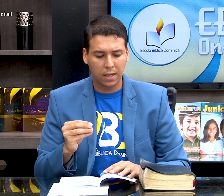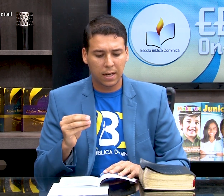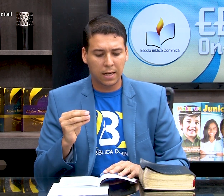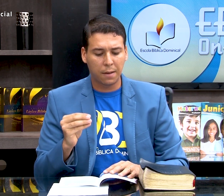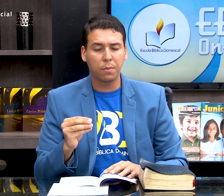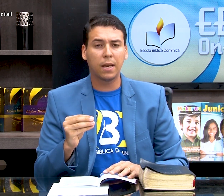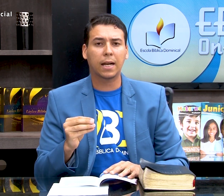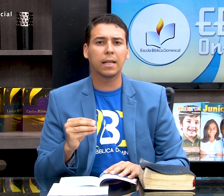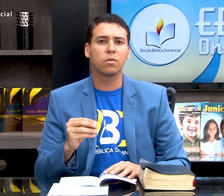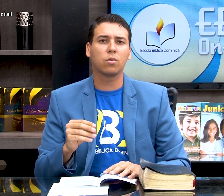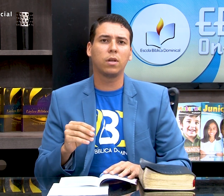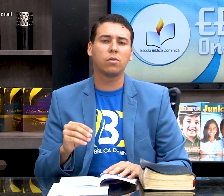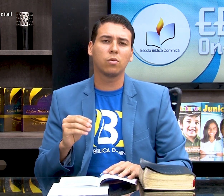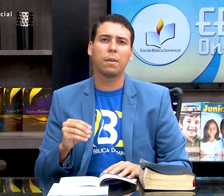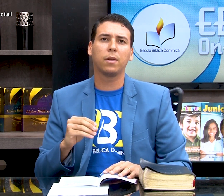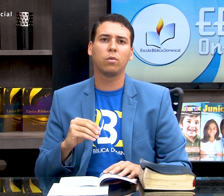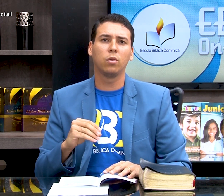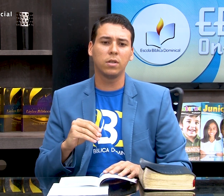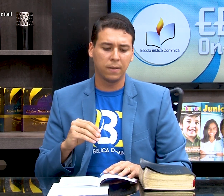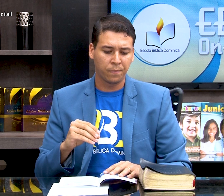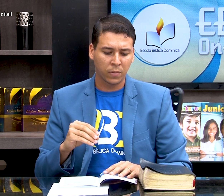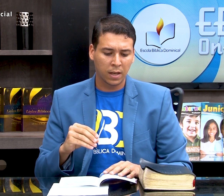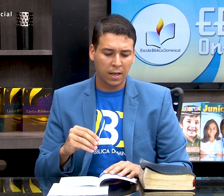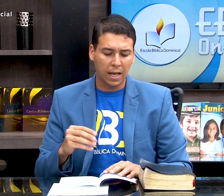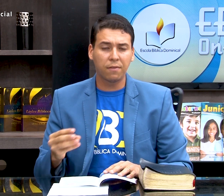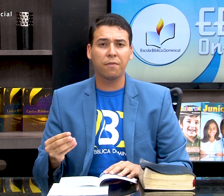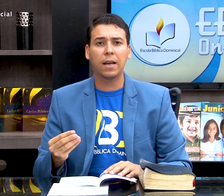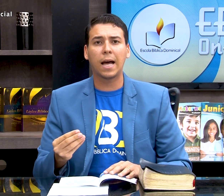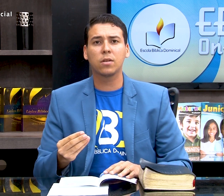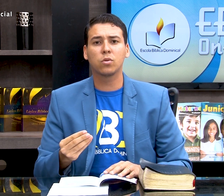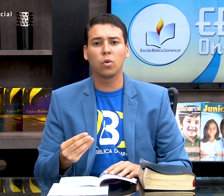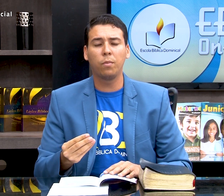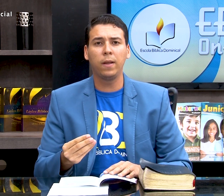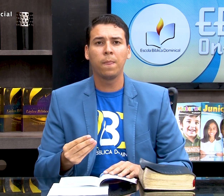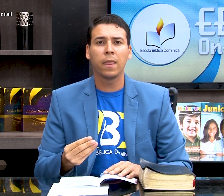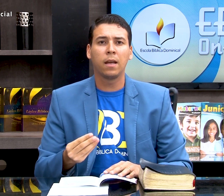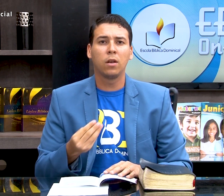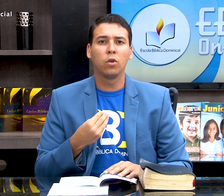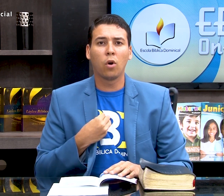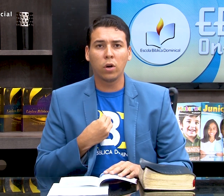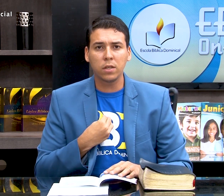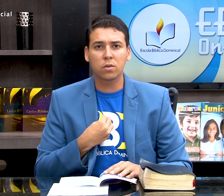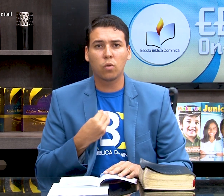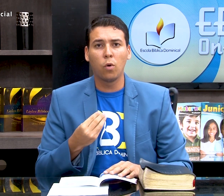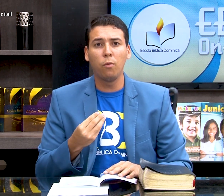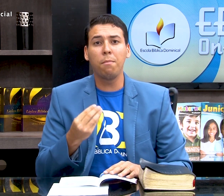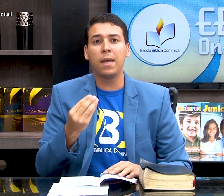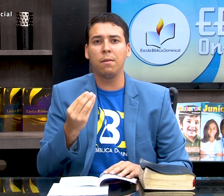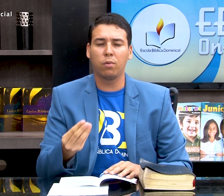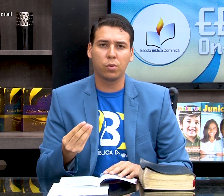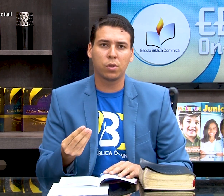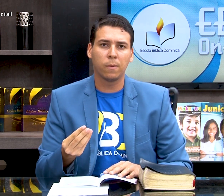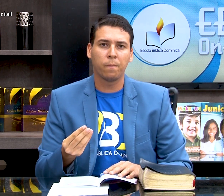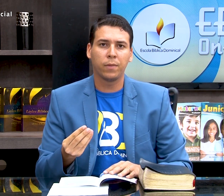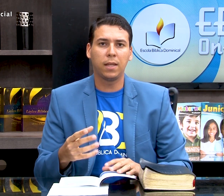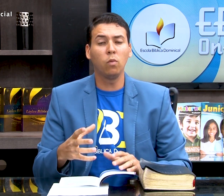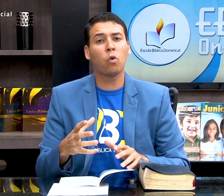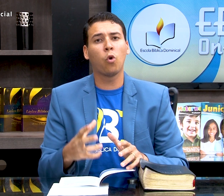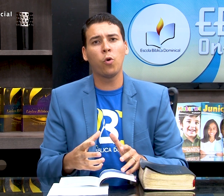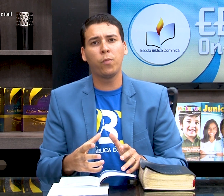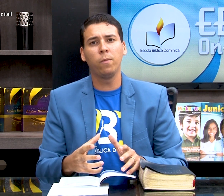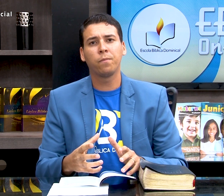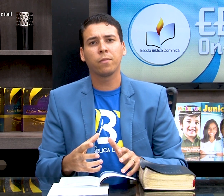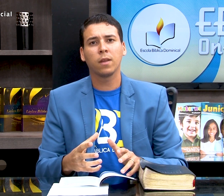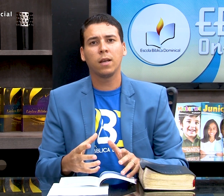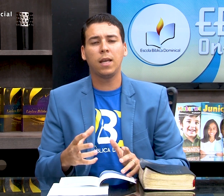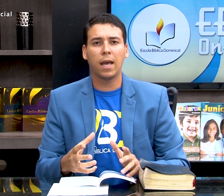mencionei, na primeira carta aos Coríntios, no capítulo 12, ele vai falar sobre nós como membros de